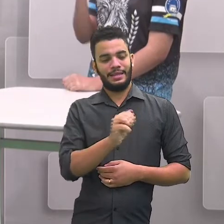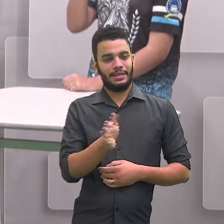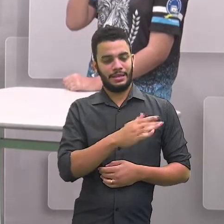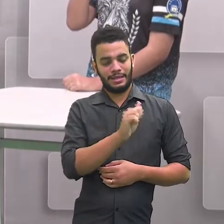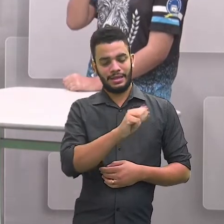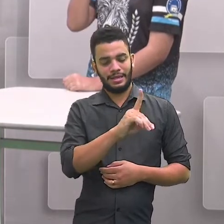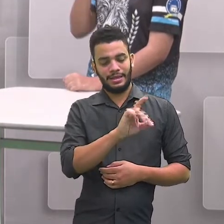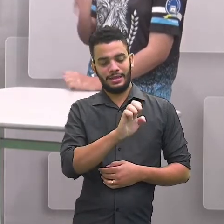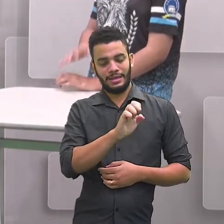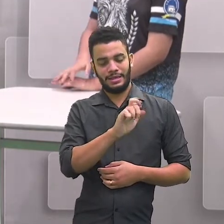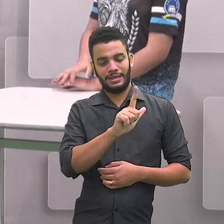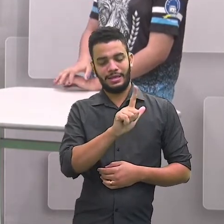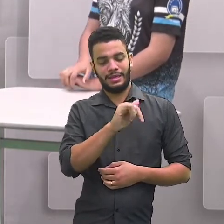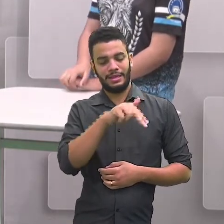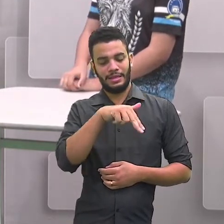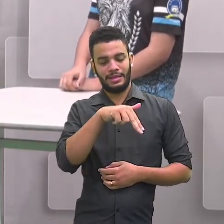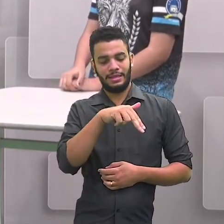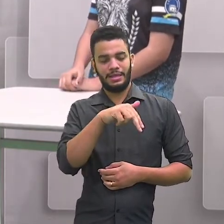vocês.